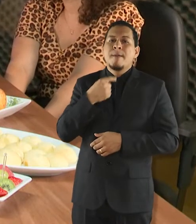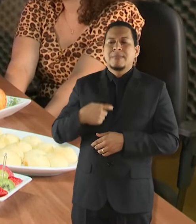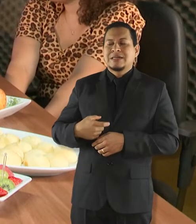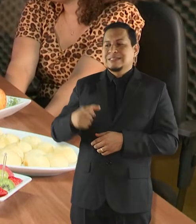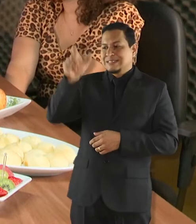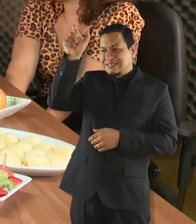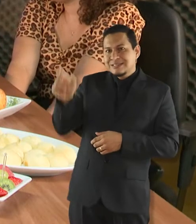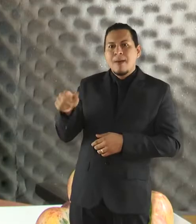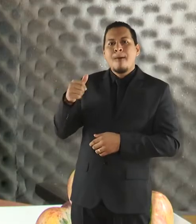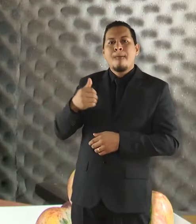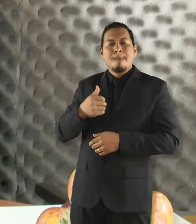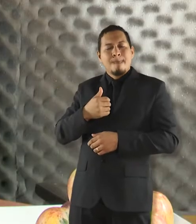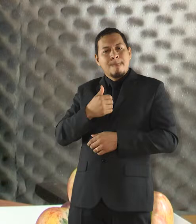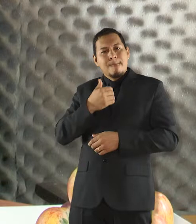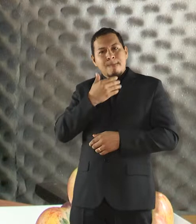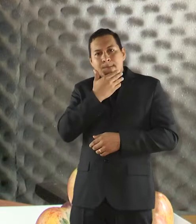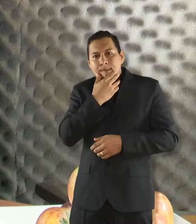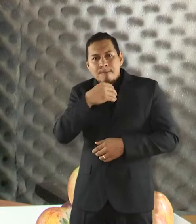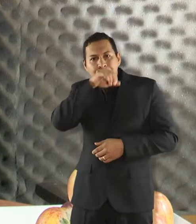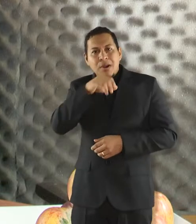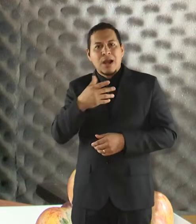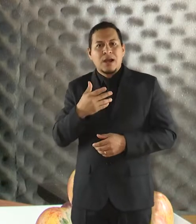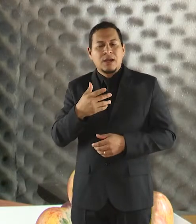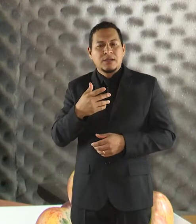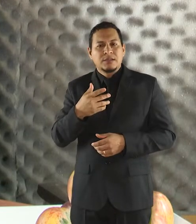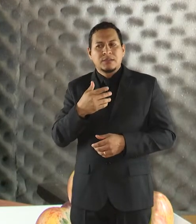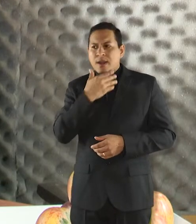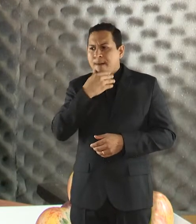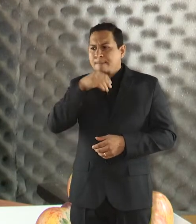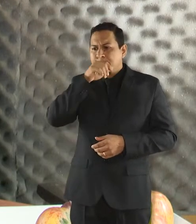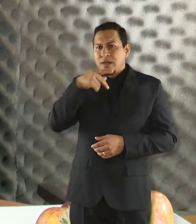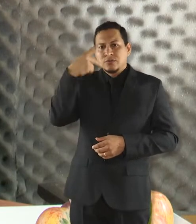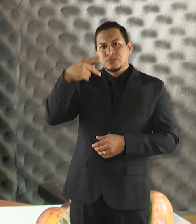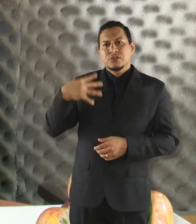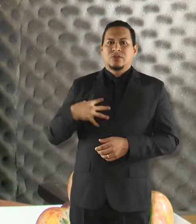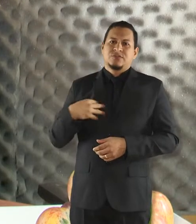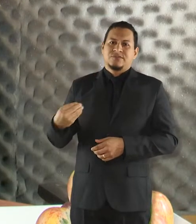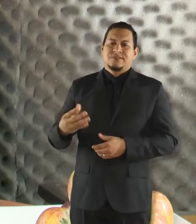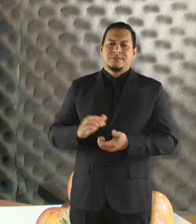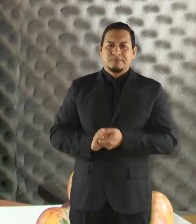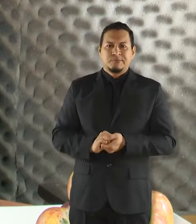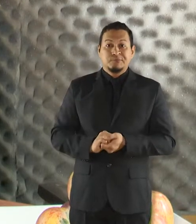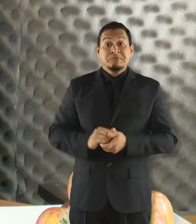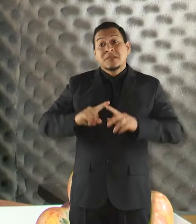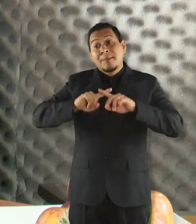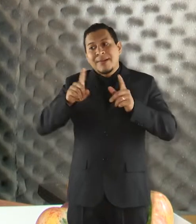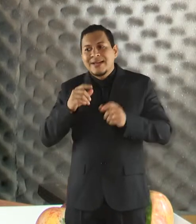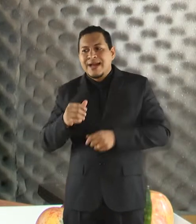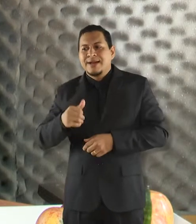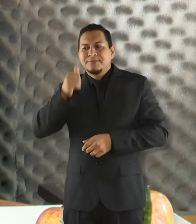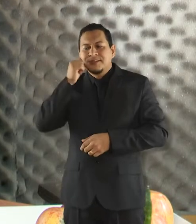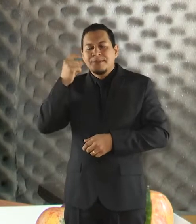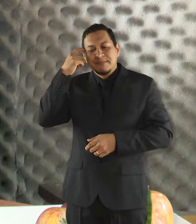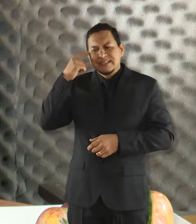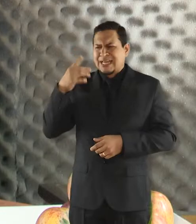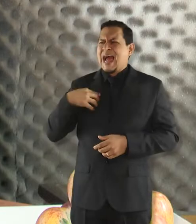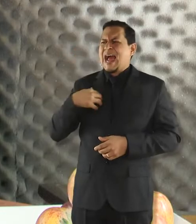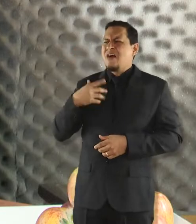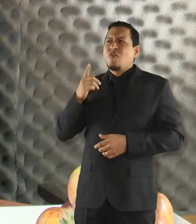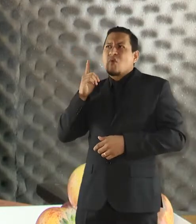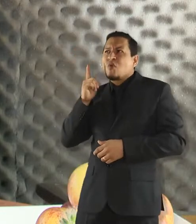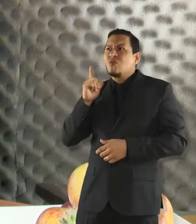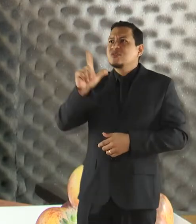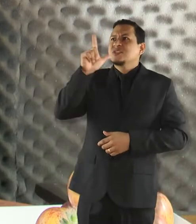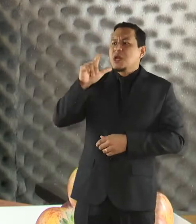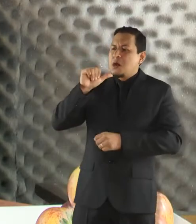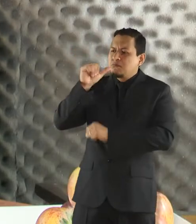pai, ele já tá dando mostras, né? para ser pai dos Só filhos que a mulher, dela. ela tem a mania de pensar, não, ele vai mudar. Eu vou conseguir mudar ele. O amor, né? Parece